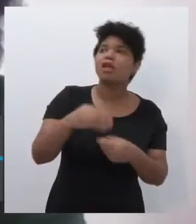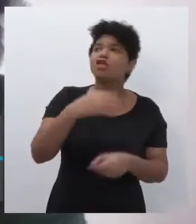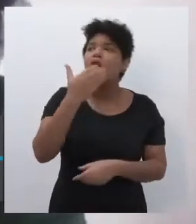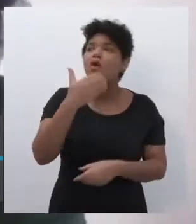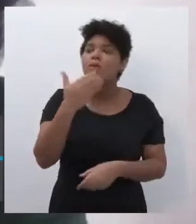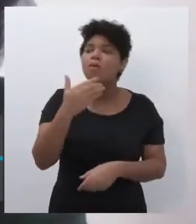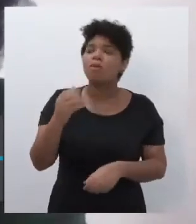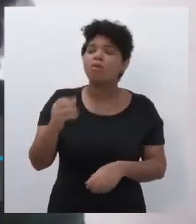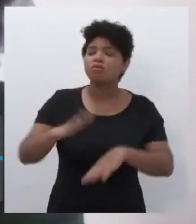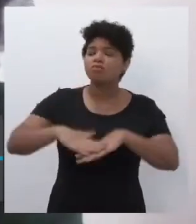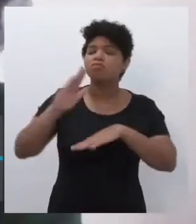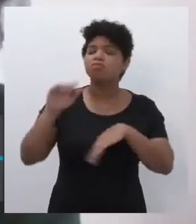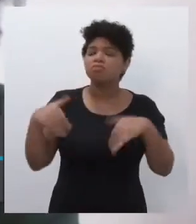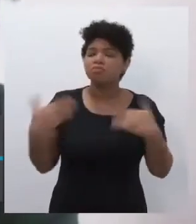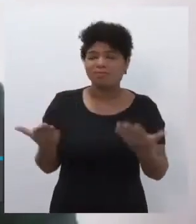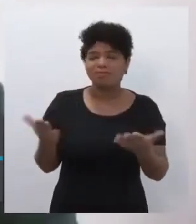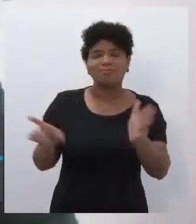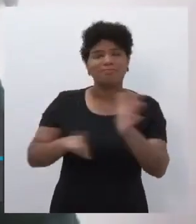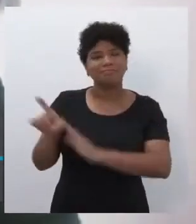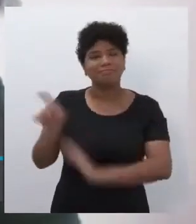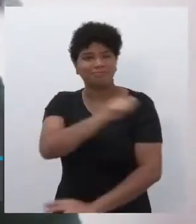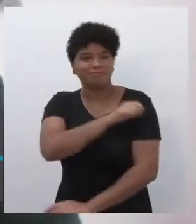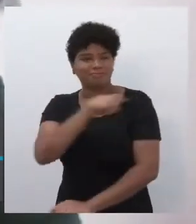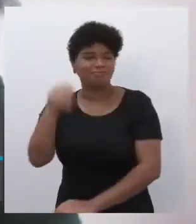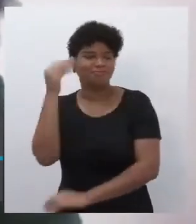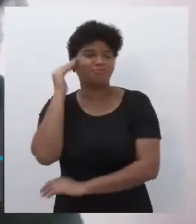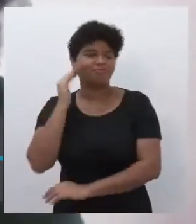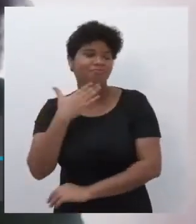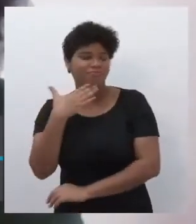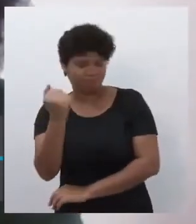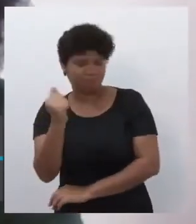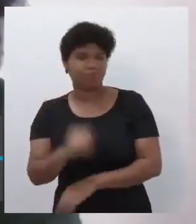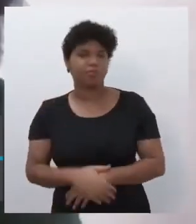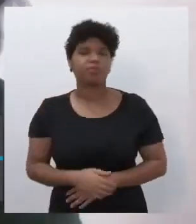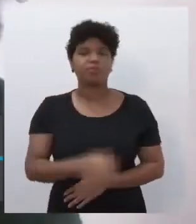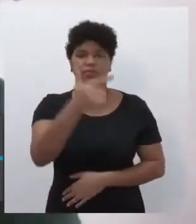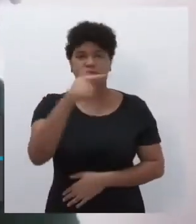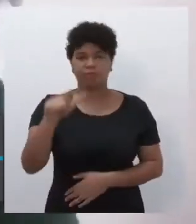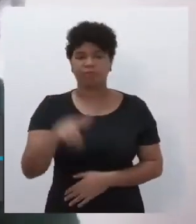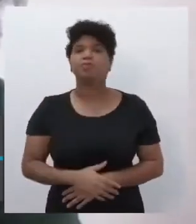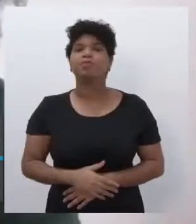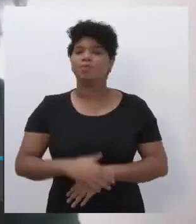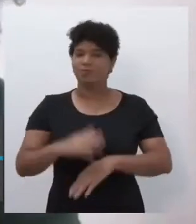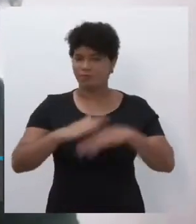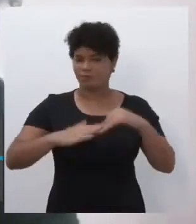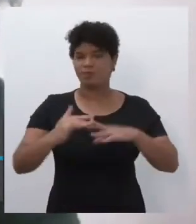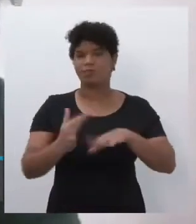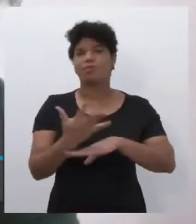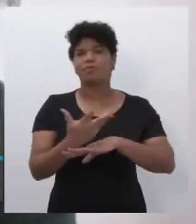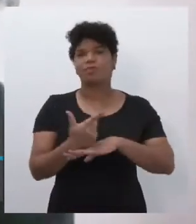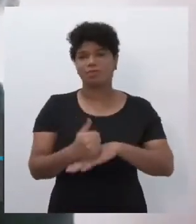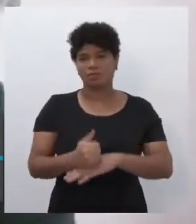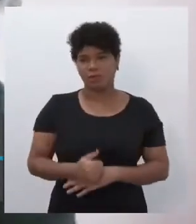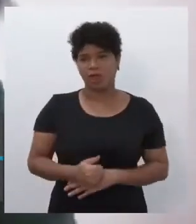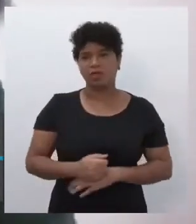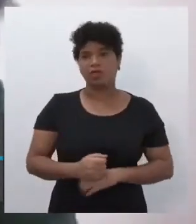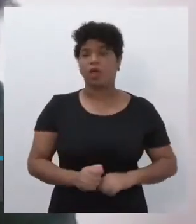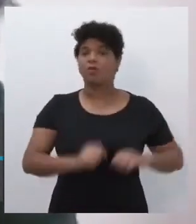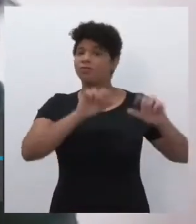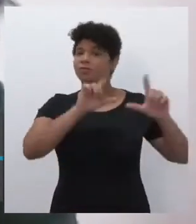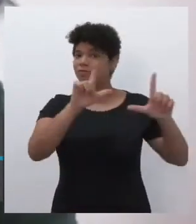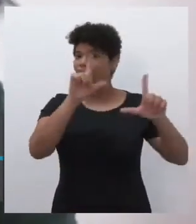nós trouxemos. E aí a gente ainda tem outra habilidade, aí o infográfico um pouquinho